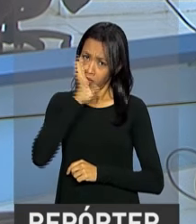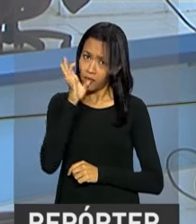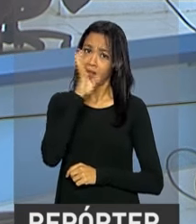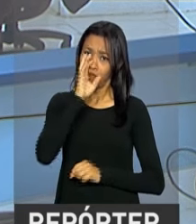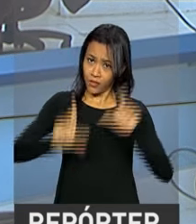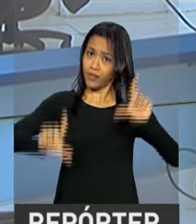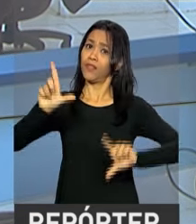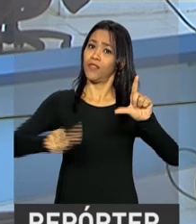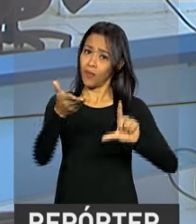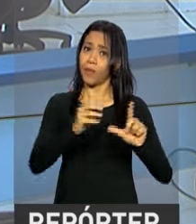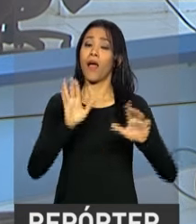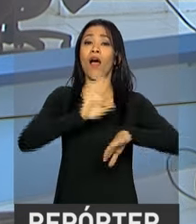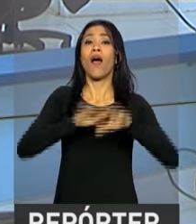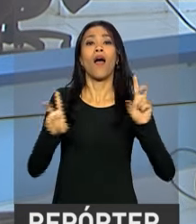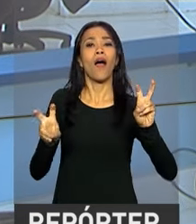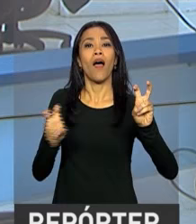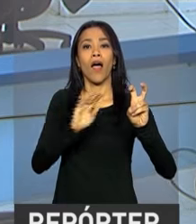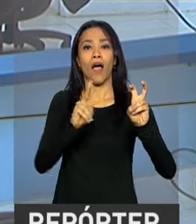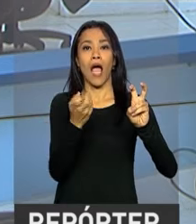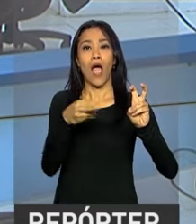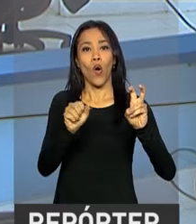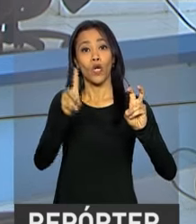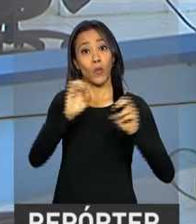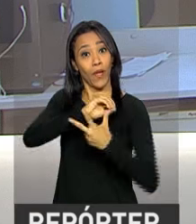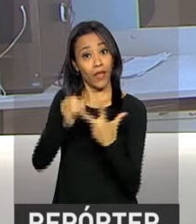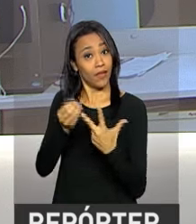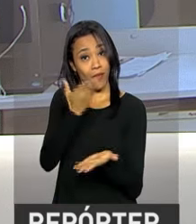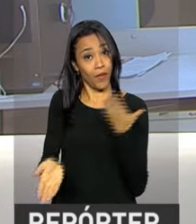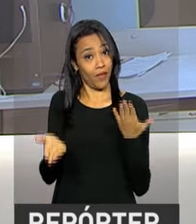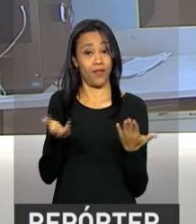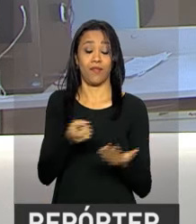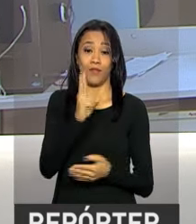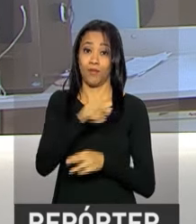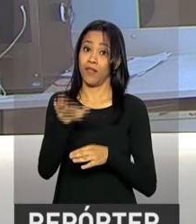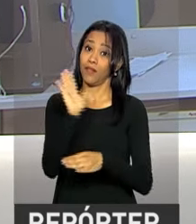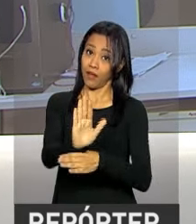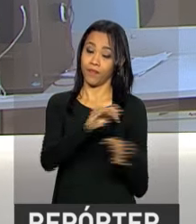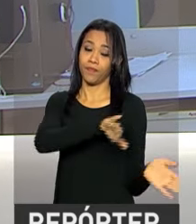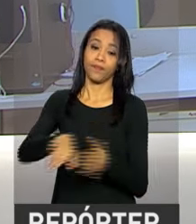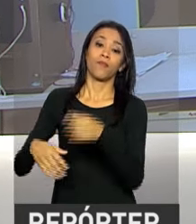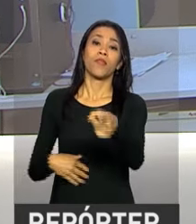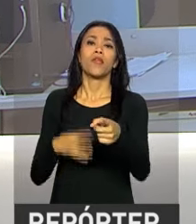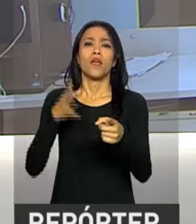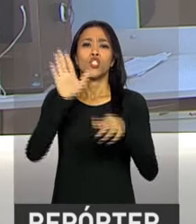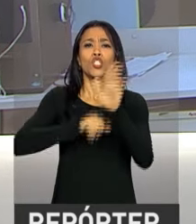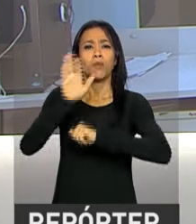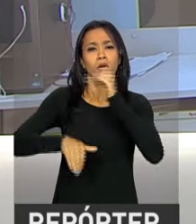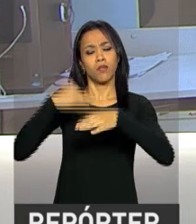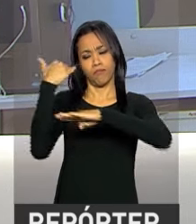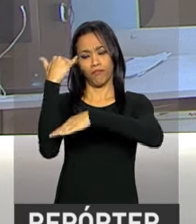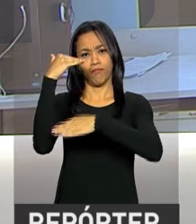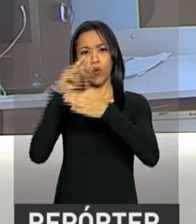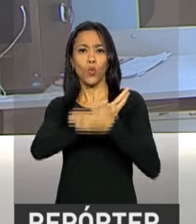programa a Hora do Enem às 2:30 da tarde não perca e começa hoje a convocação dos inscritos na lista de espera do